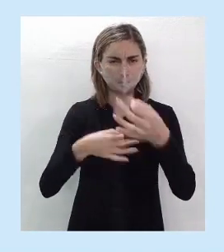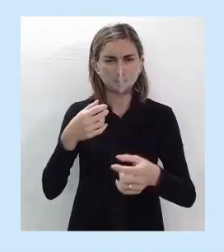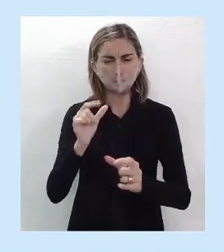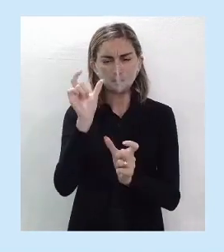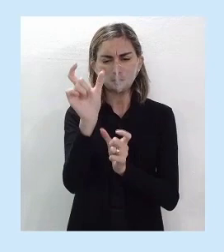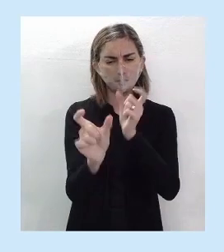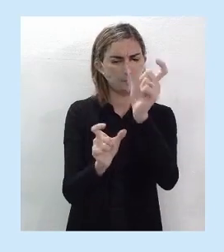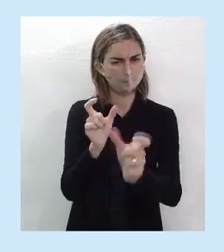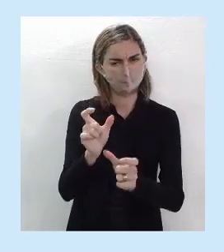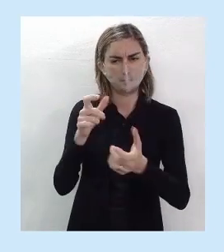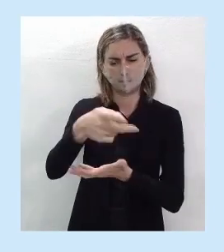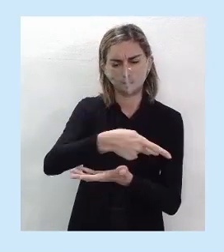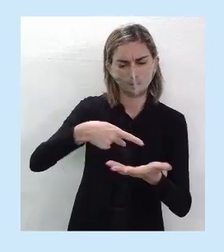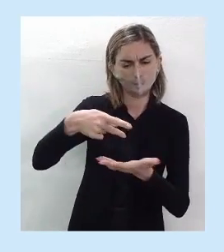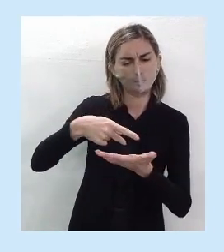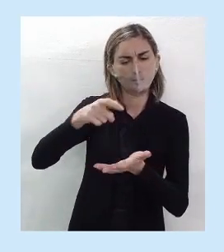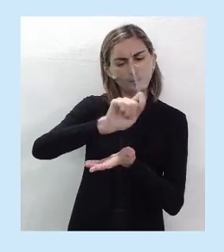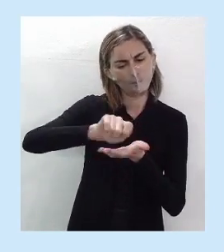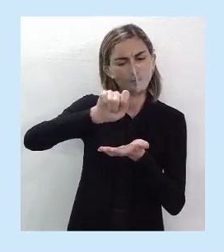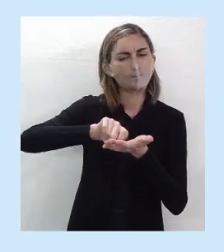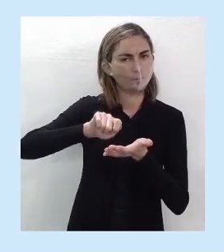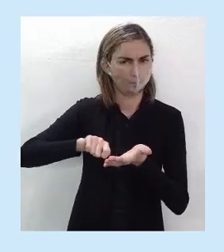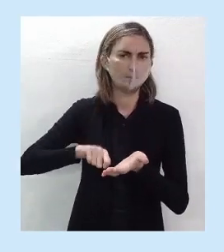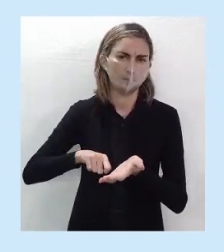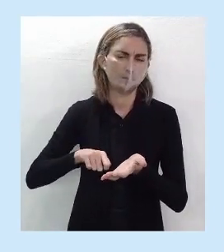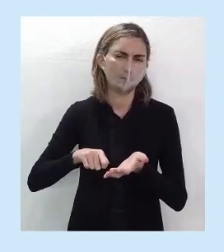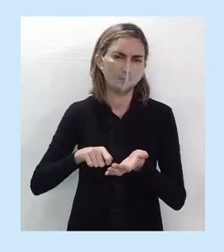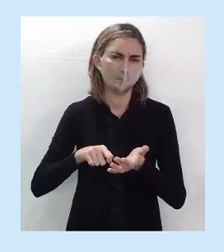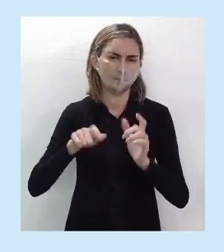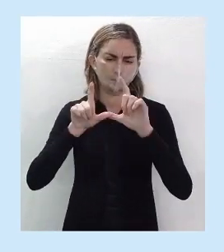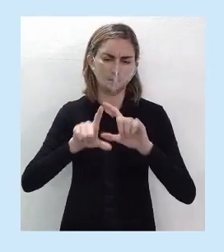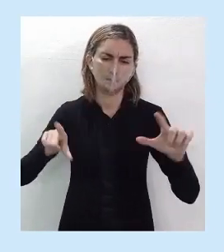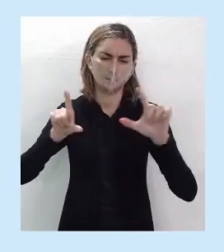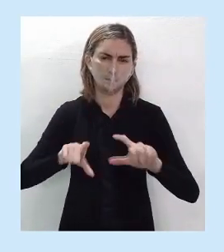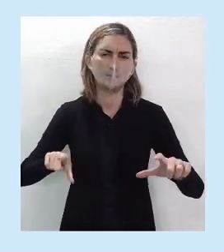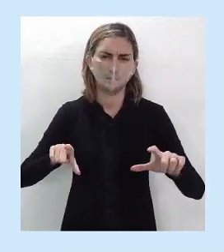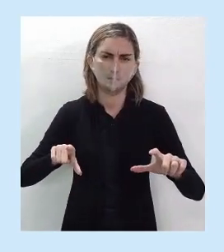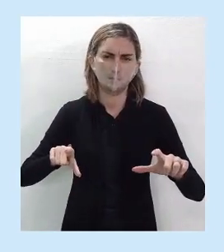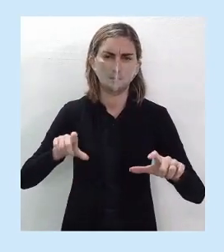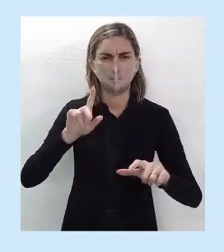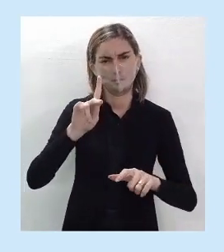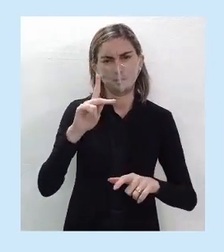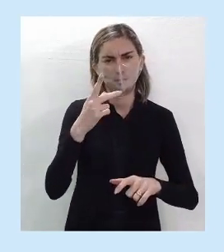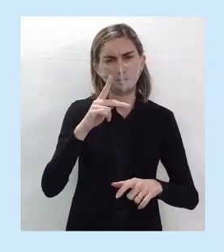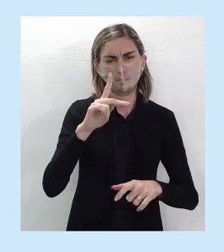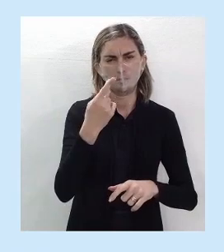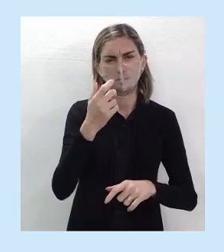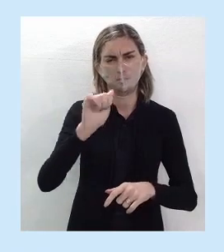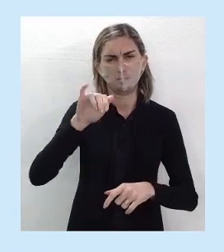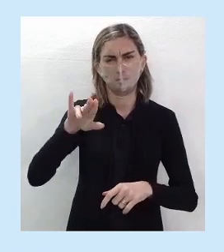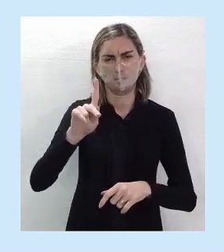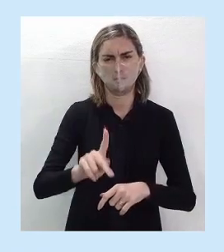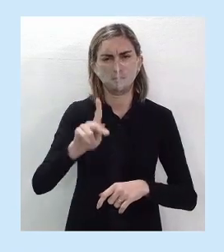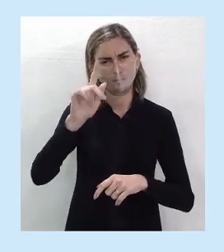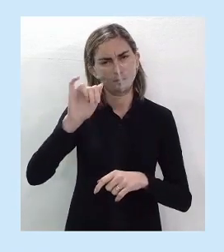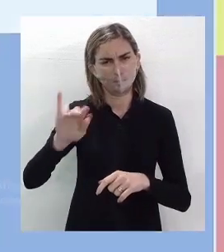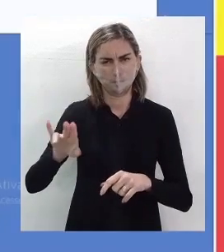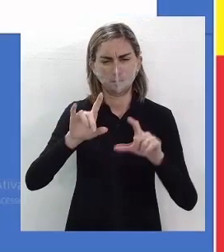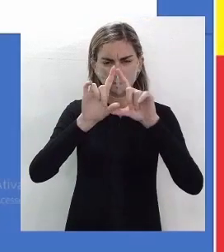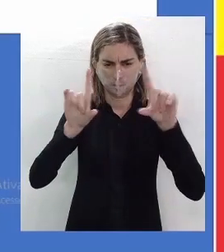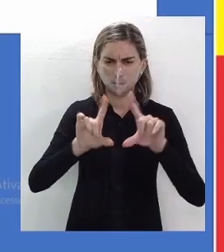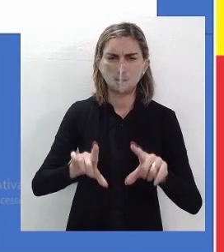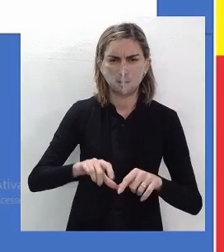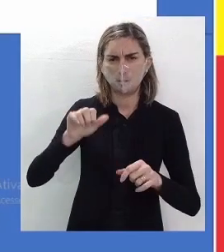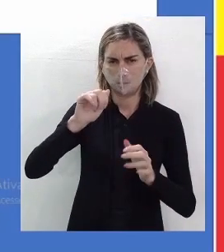sobre um poema que foi escrito em forma, em estilo de haikai. O Ziraldo, que é um